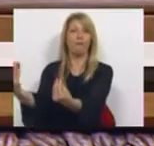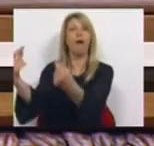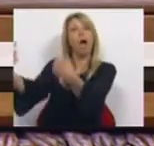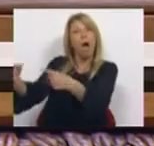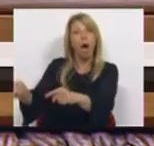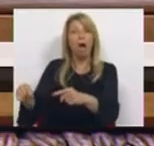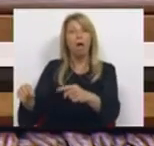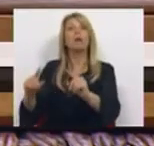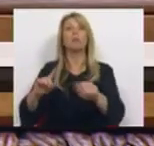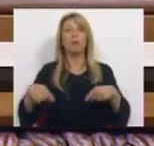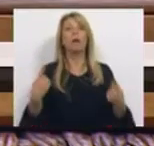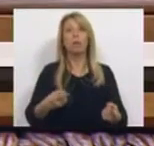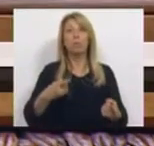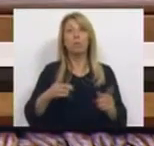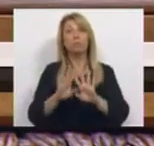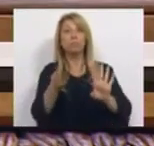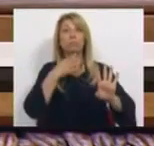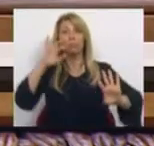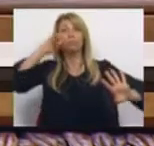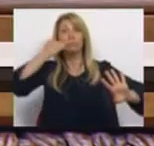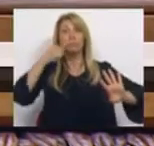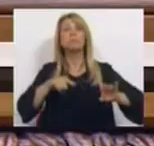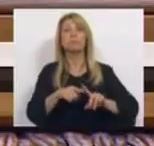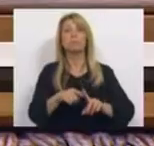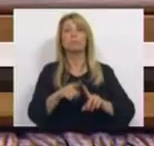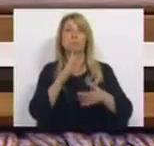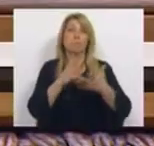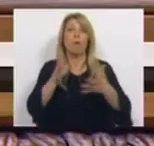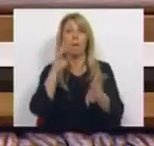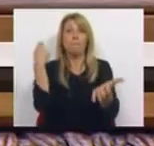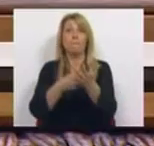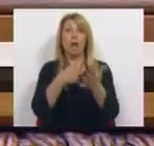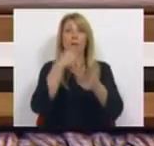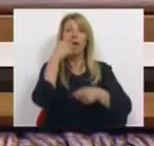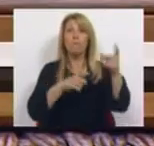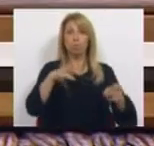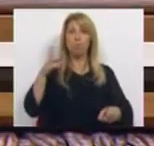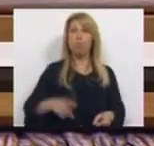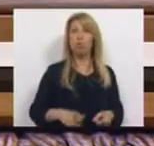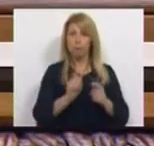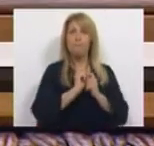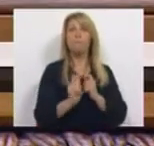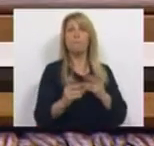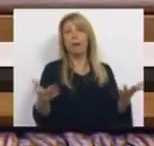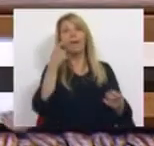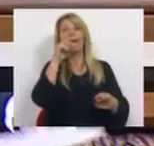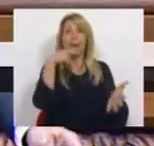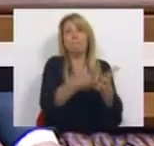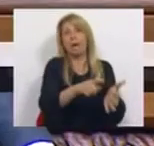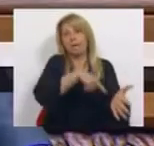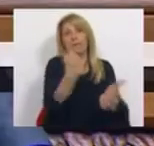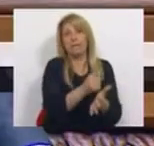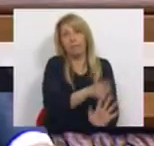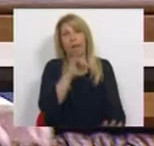cuja fatura acabou por ser, em alguns casos, acabou por ser paga pelos contribuintes portugueses, os pagantes do costume. É